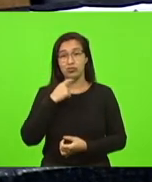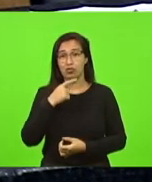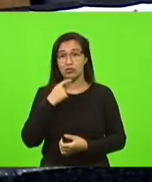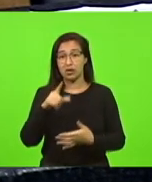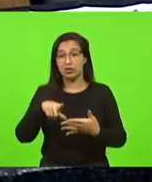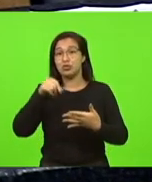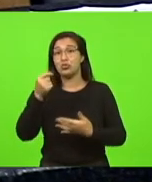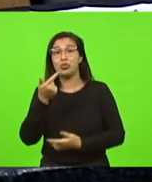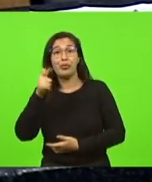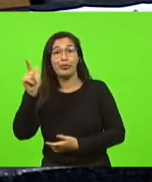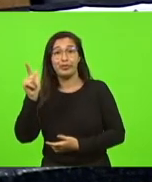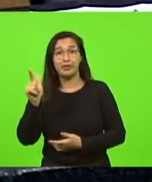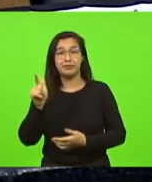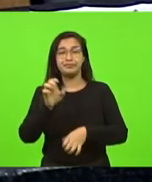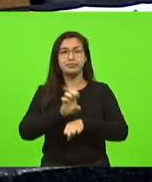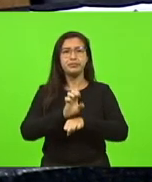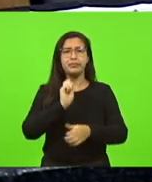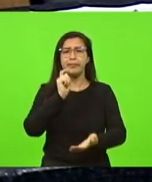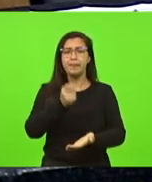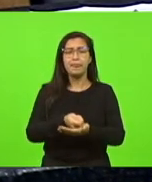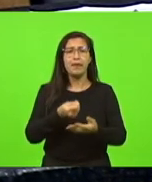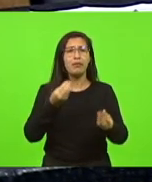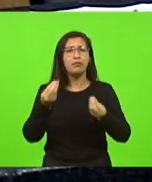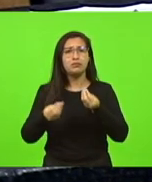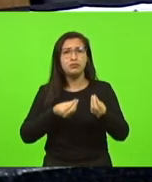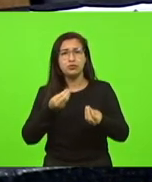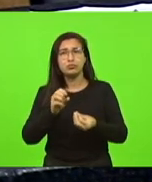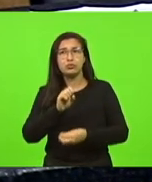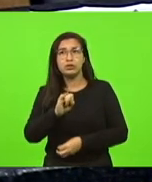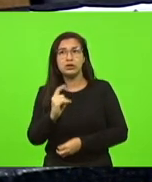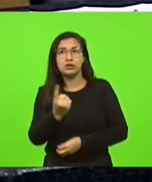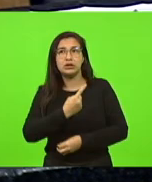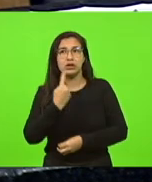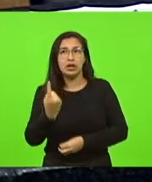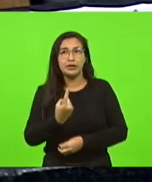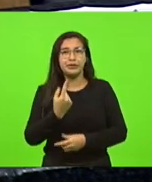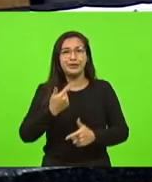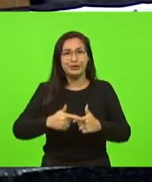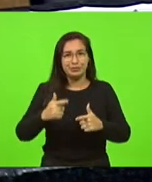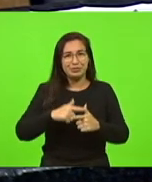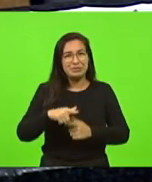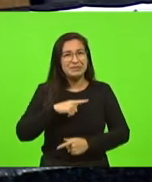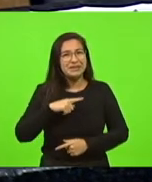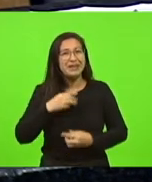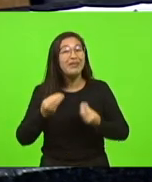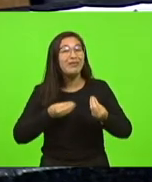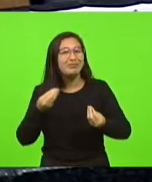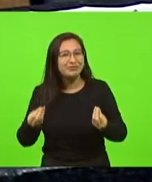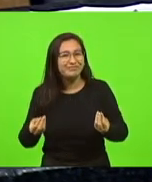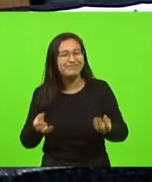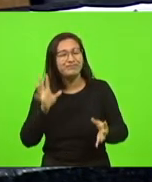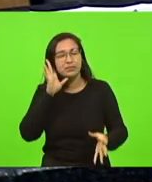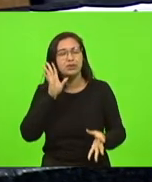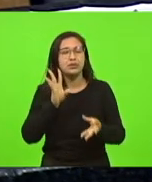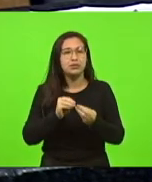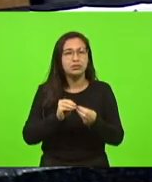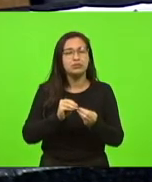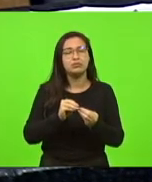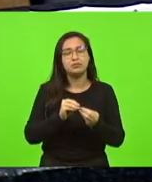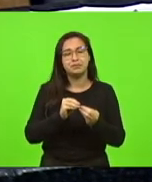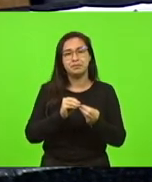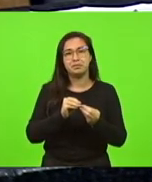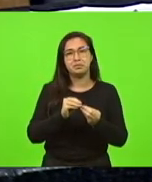aí, como o Estado vai pagá-los se nós estamos quebrados? Então, resumindo, eu quero dizer que nós